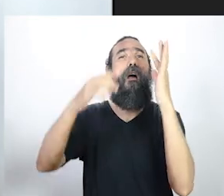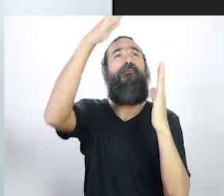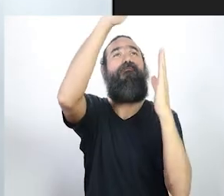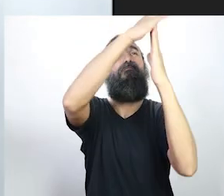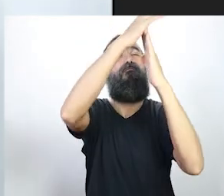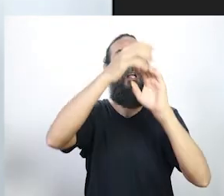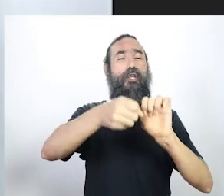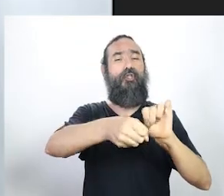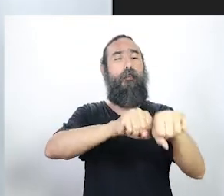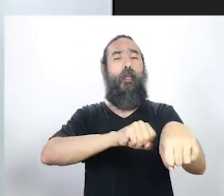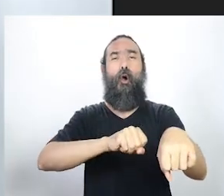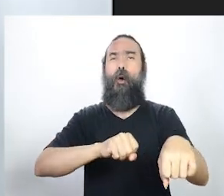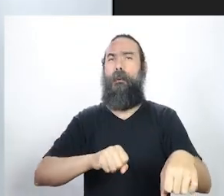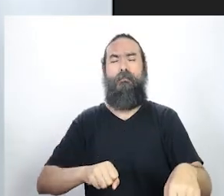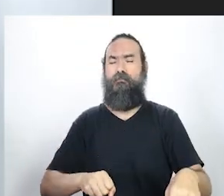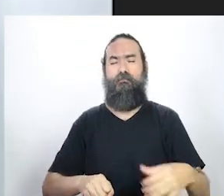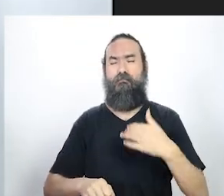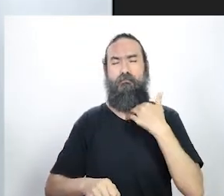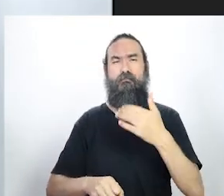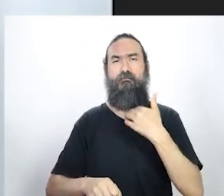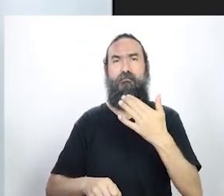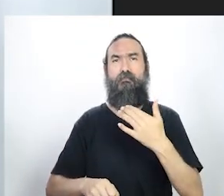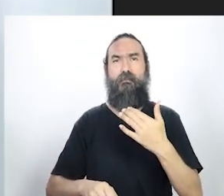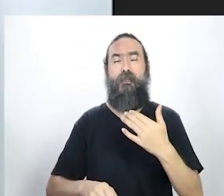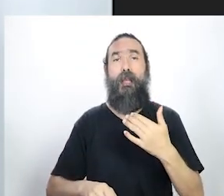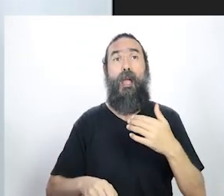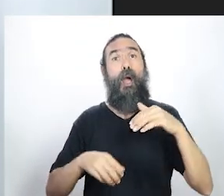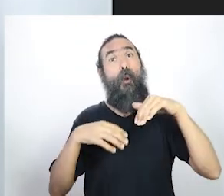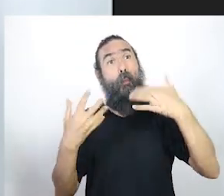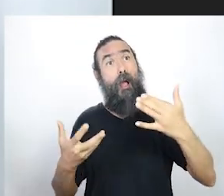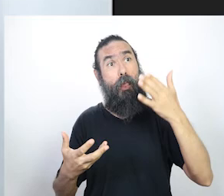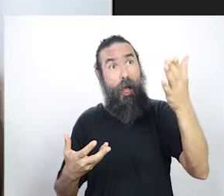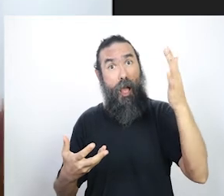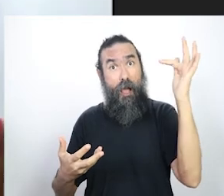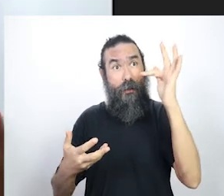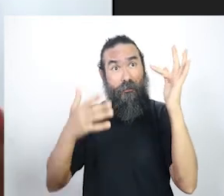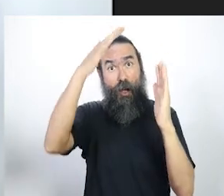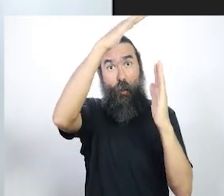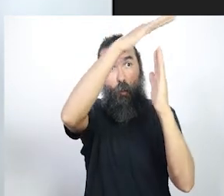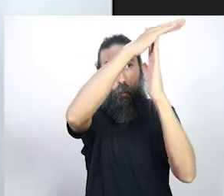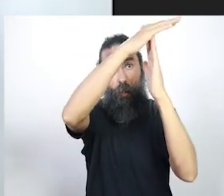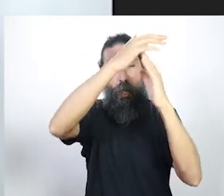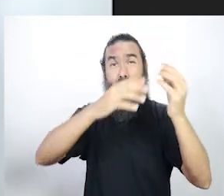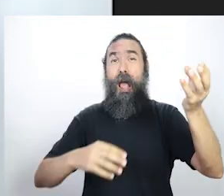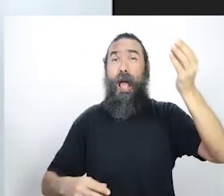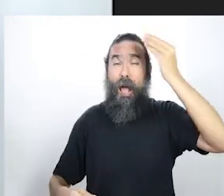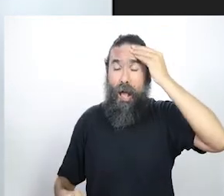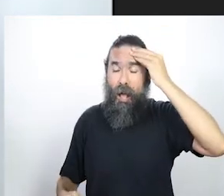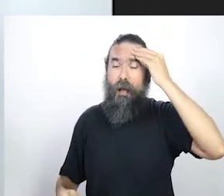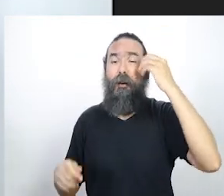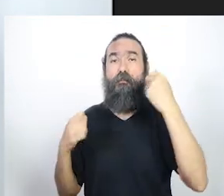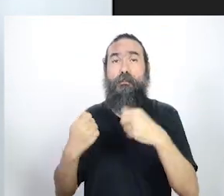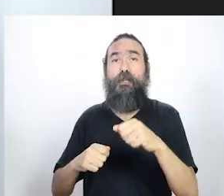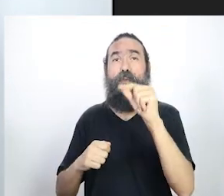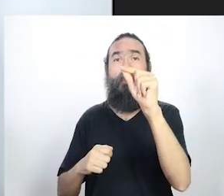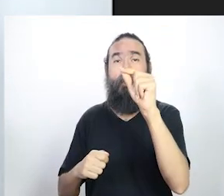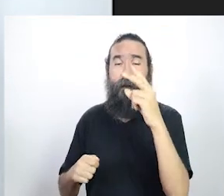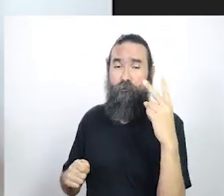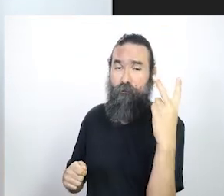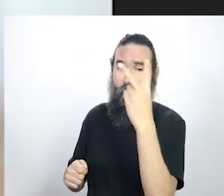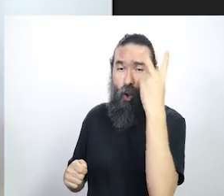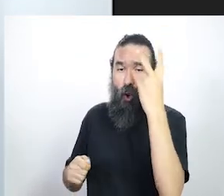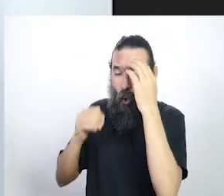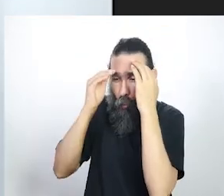papel, não. Então, eu acho que quando a universidade abre para esse reconhecer esses saberes, que eu acho que é